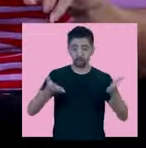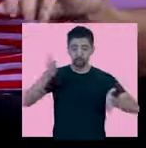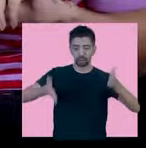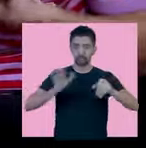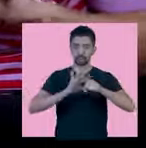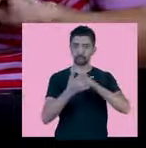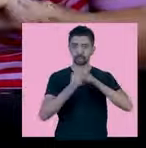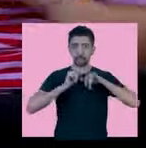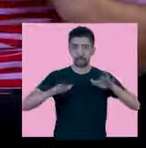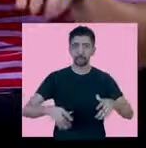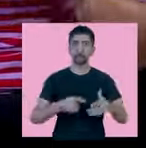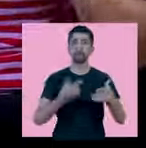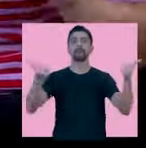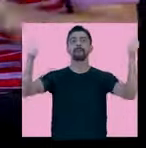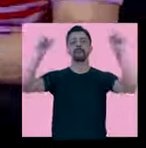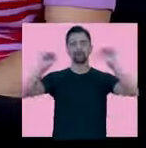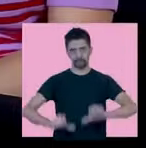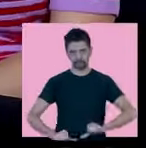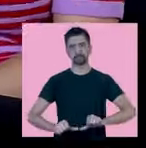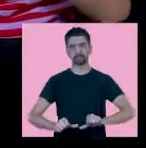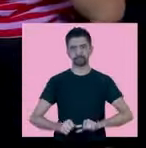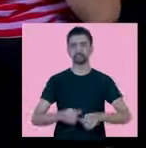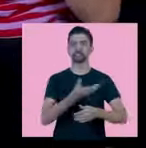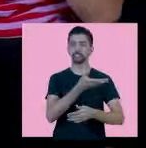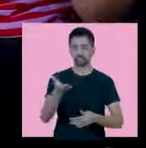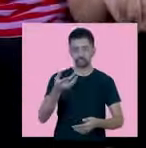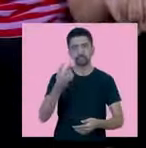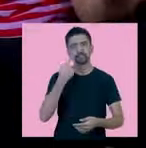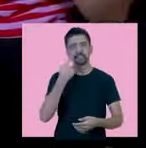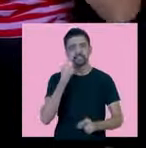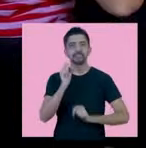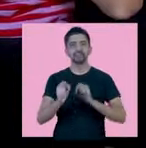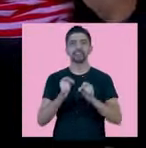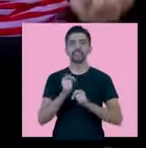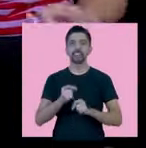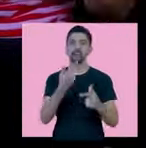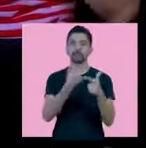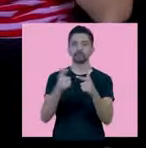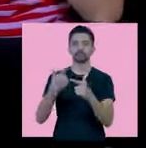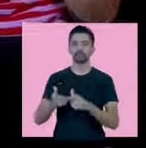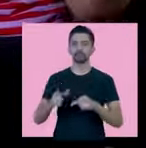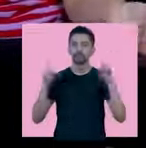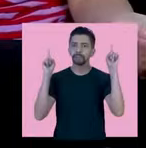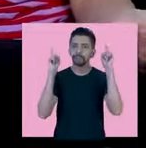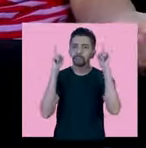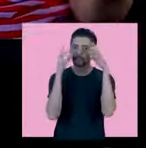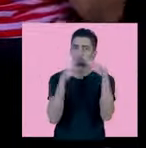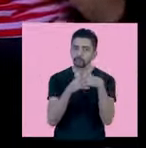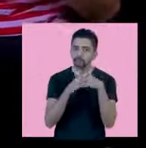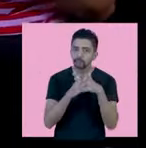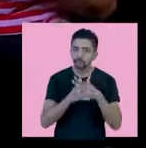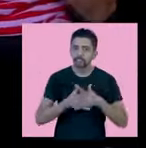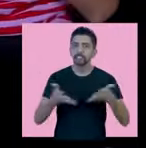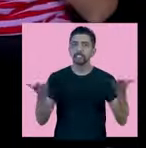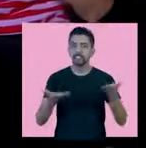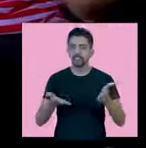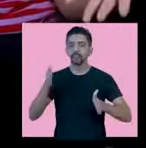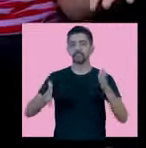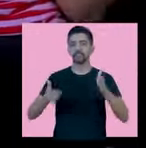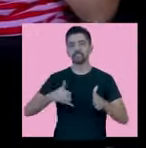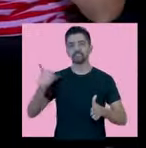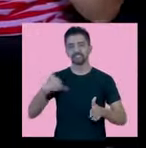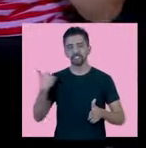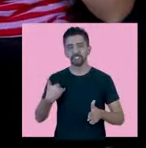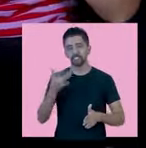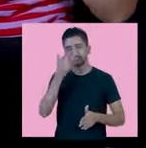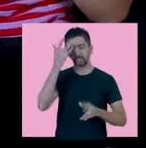na pandemia essa situação se agravou ainda mais. Como a gente pode ver, é uma realidade alarmante e por acontecer em uma fase